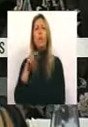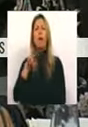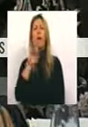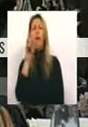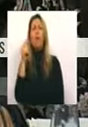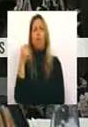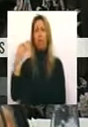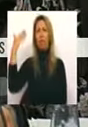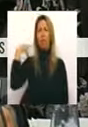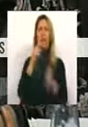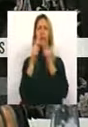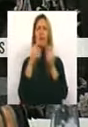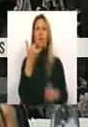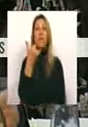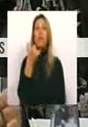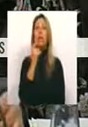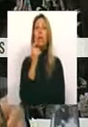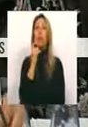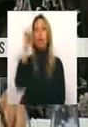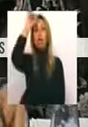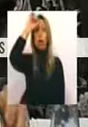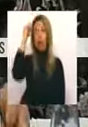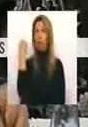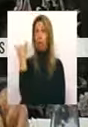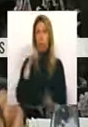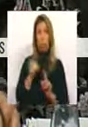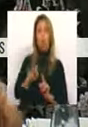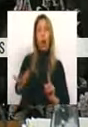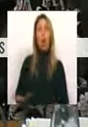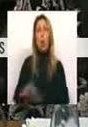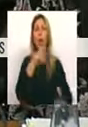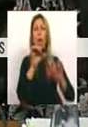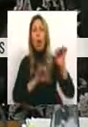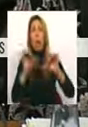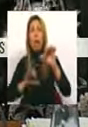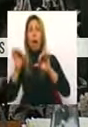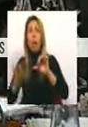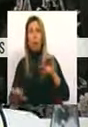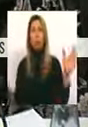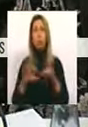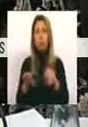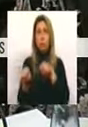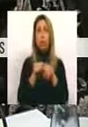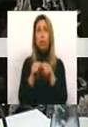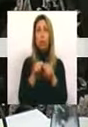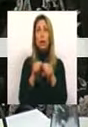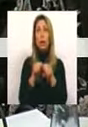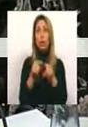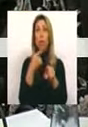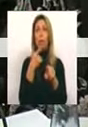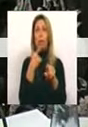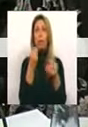25 de janeiro exatamente este ano em que faz um conjunto corações que são todas são em seu ponto de vista político a ingestão de